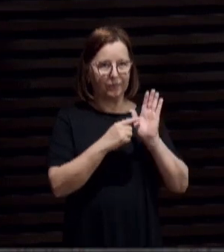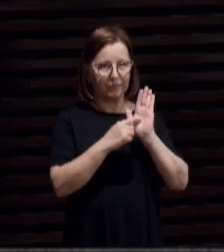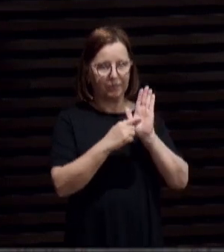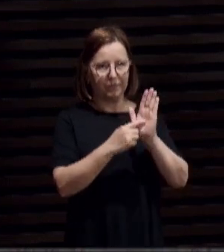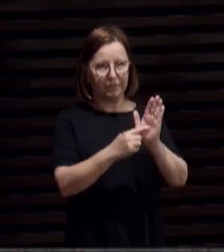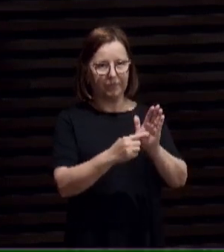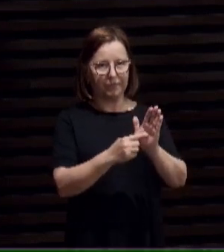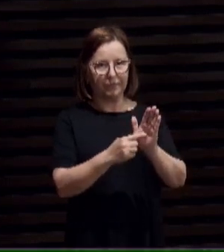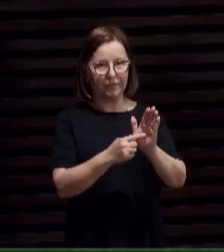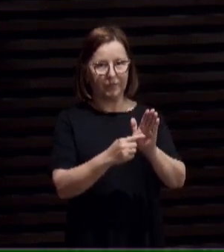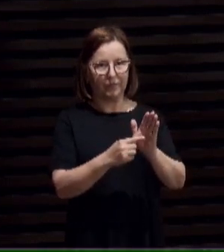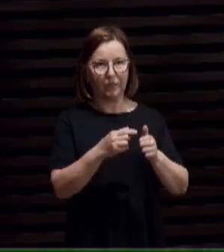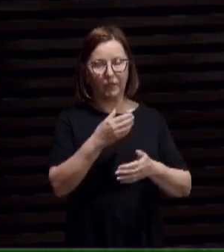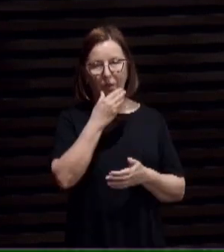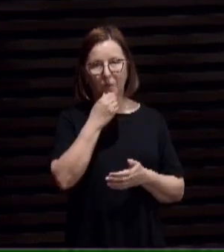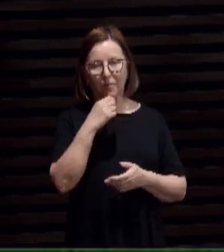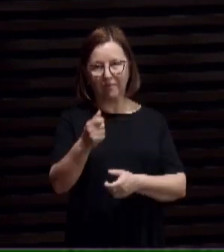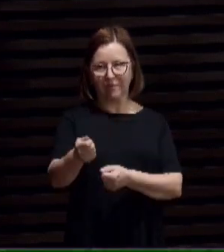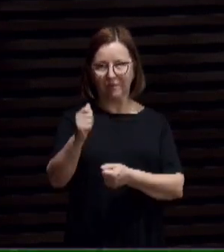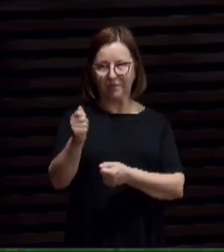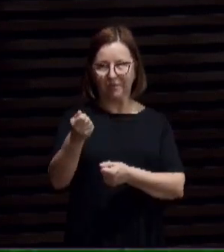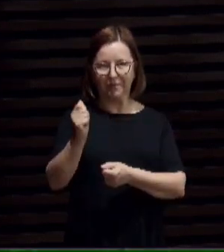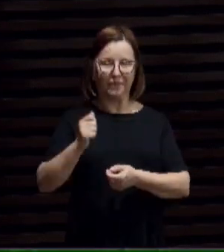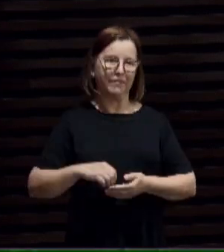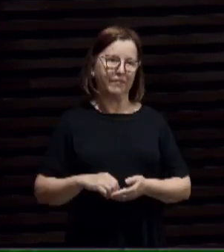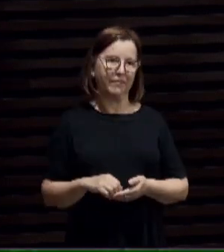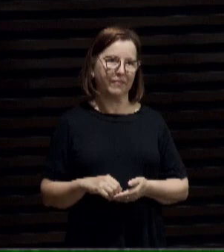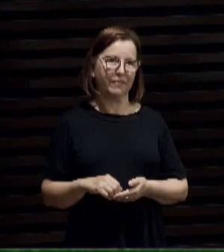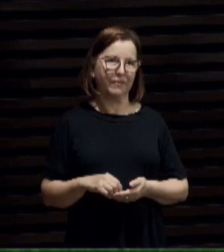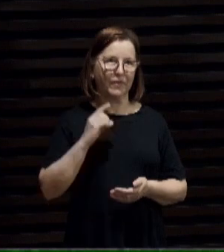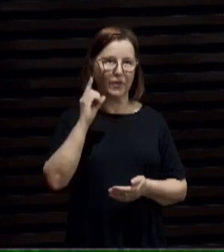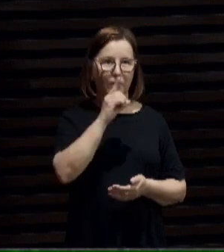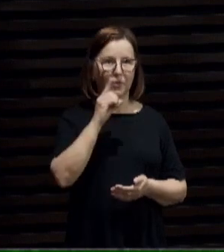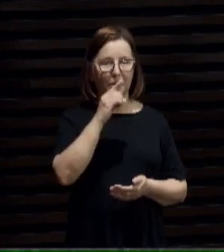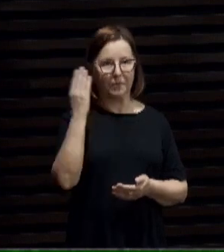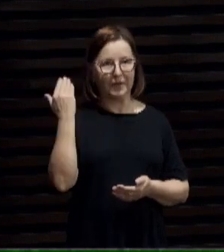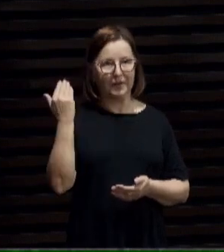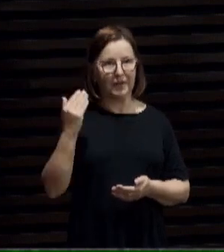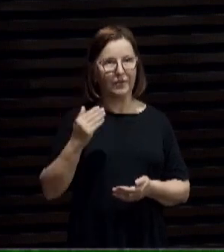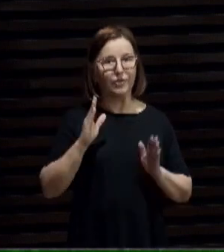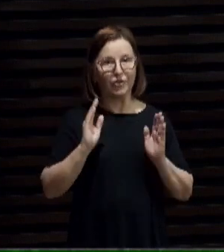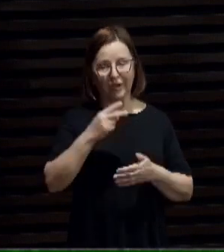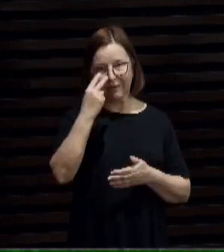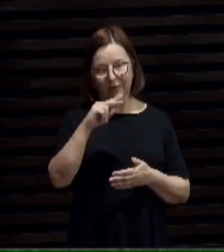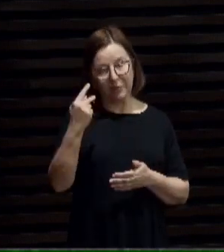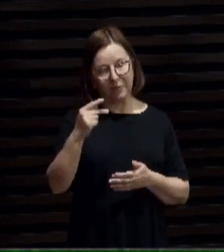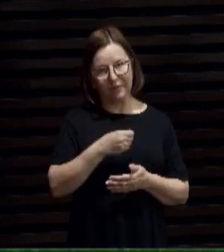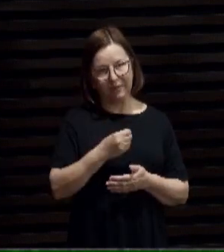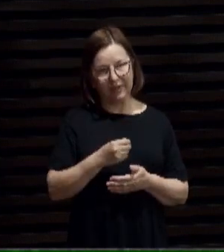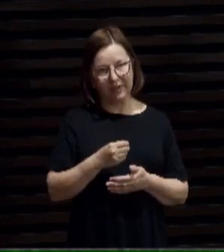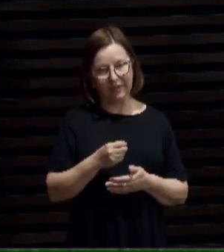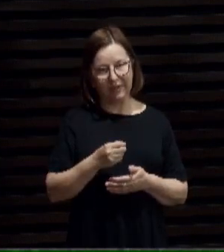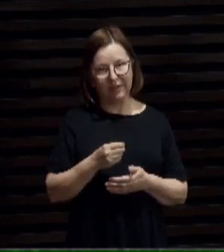um pescador. Nós vimos domingo passado a vida desse pescador entre duas